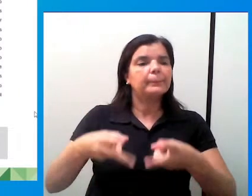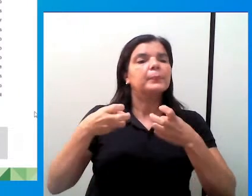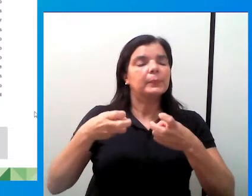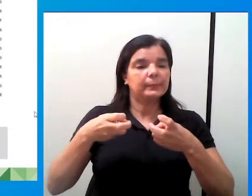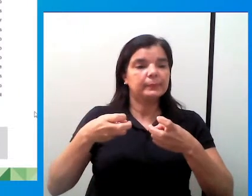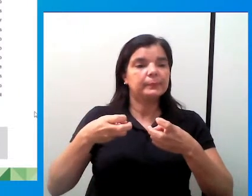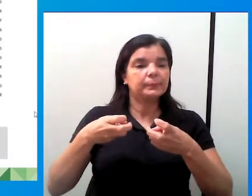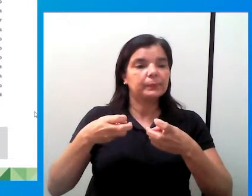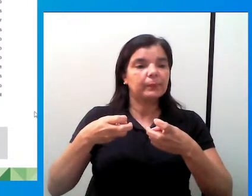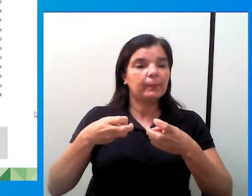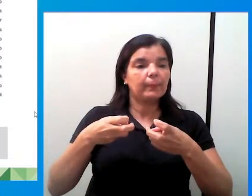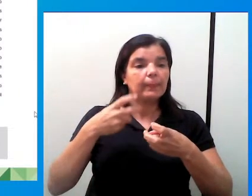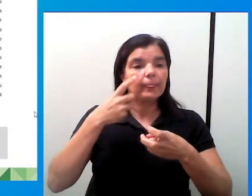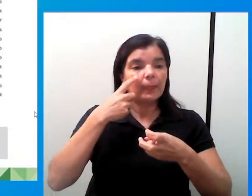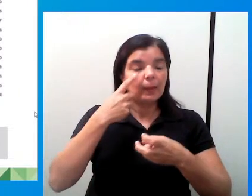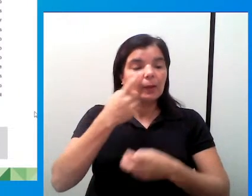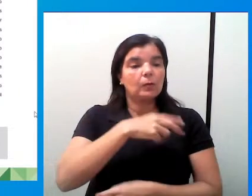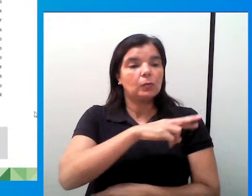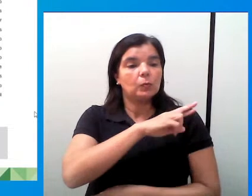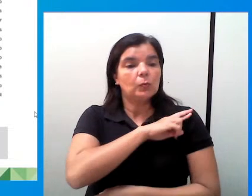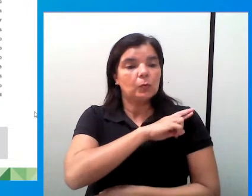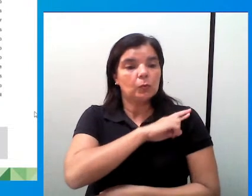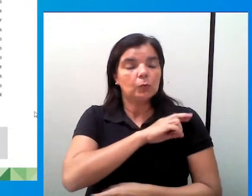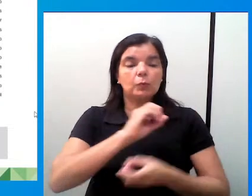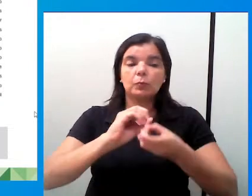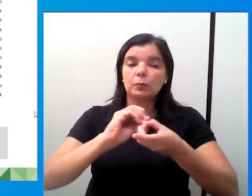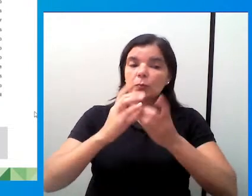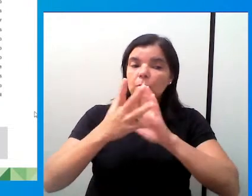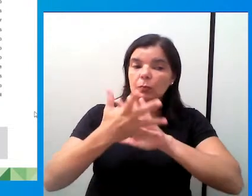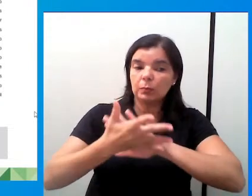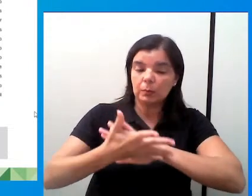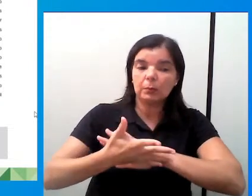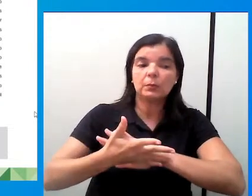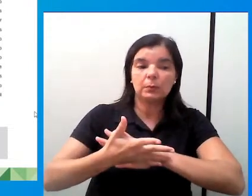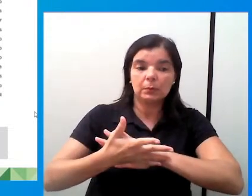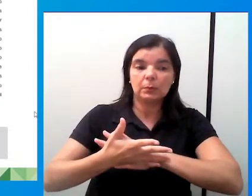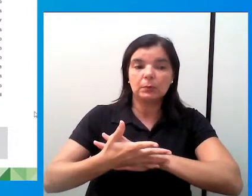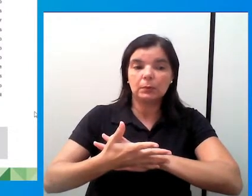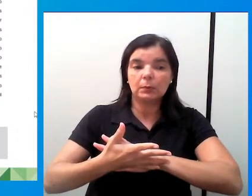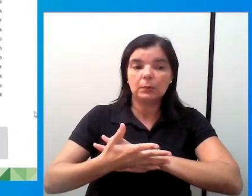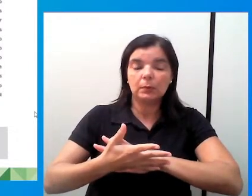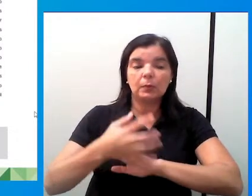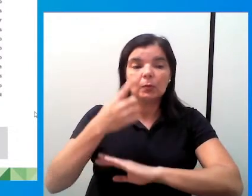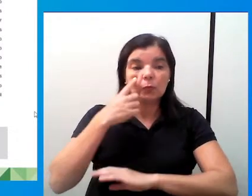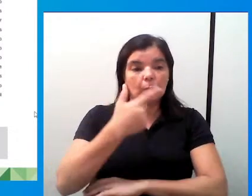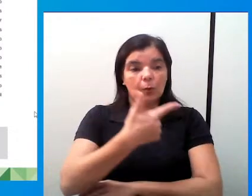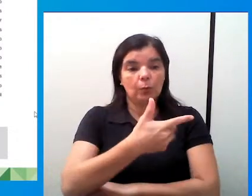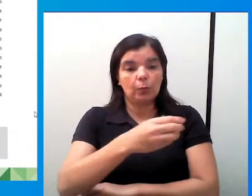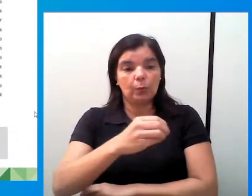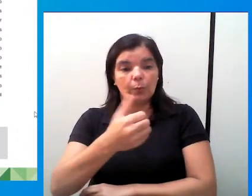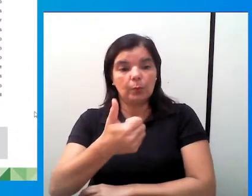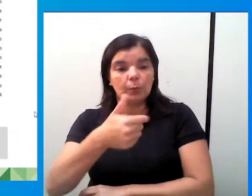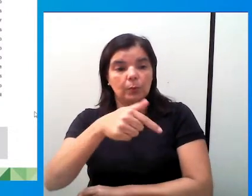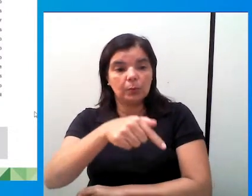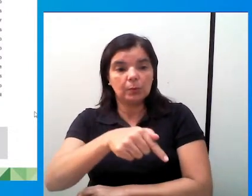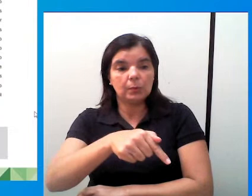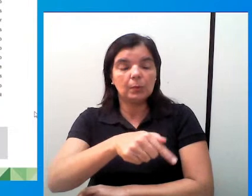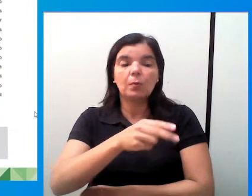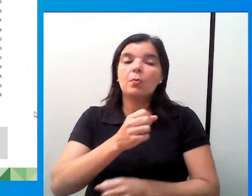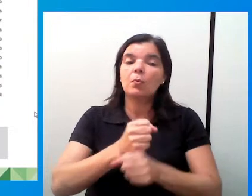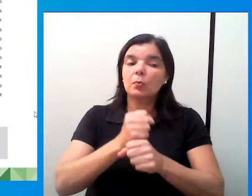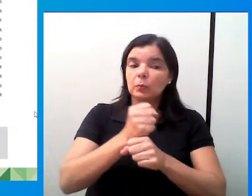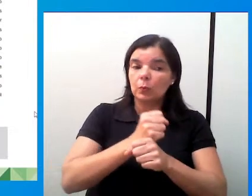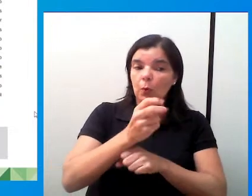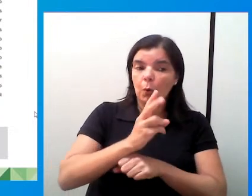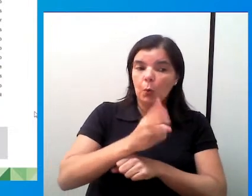IFPA. Quando nós iniciamos o processo de diálogo da curricularização da extensão, foi lá em 2017. E neste mesmo